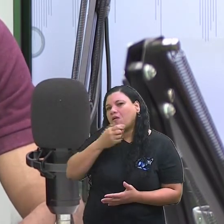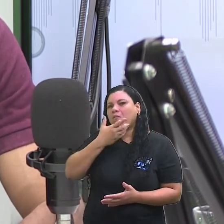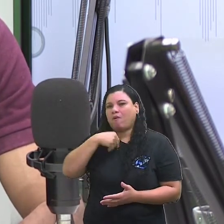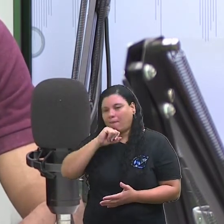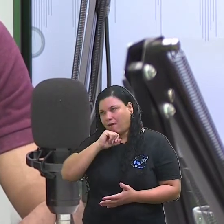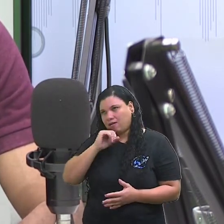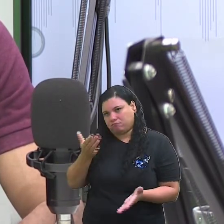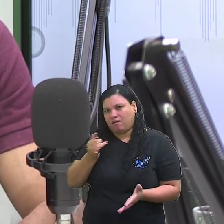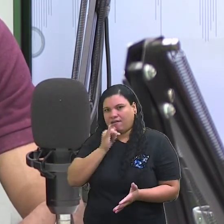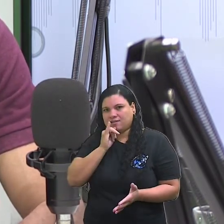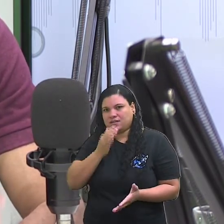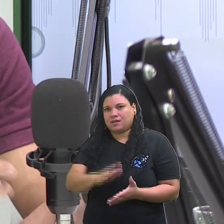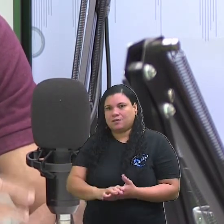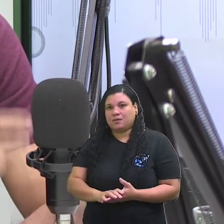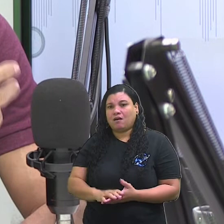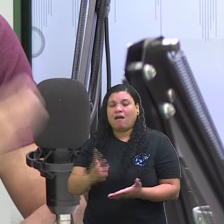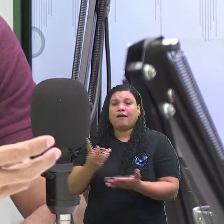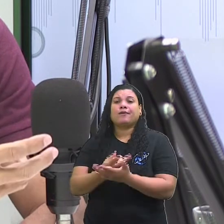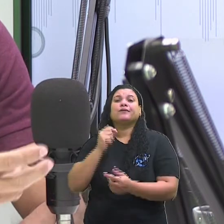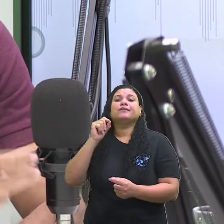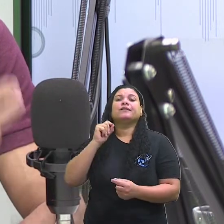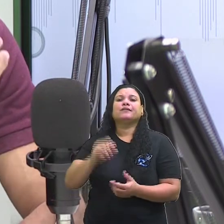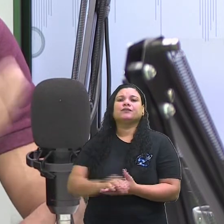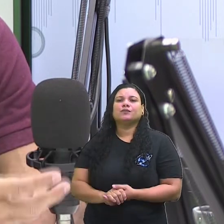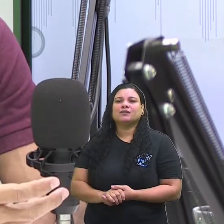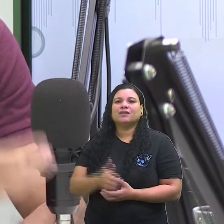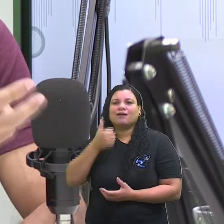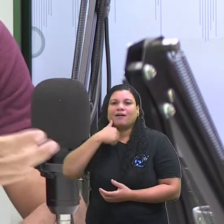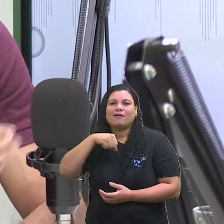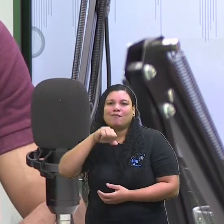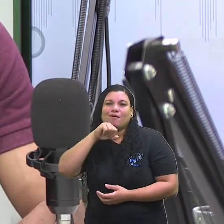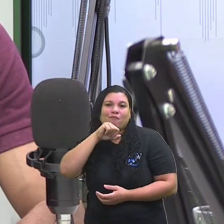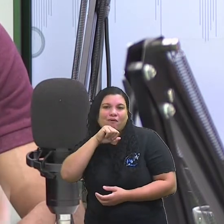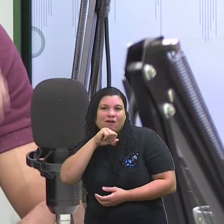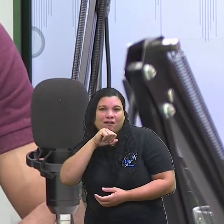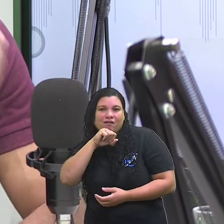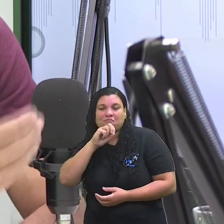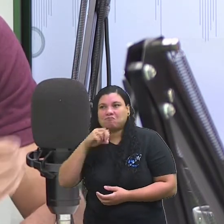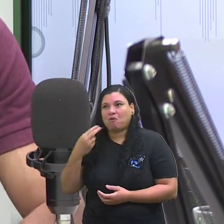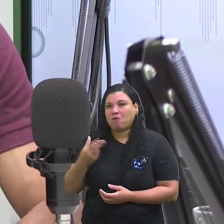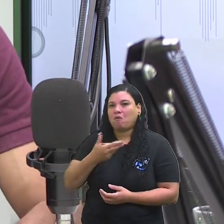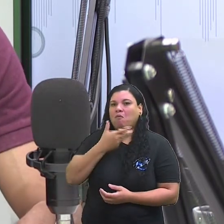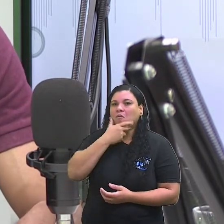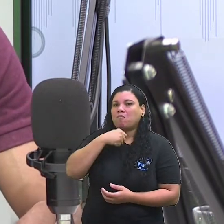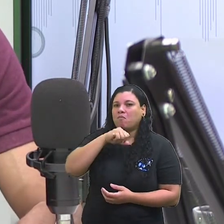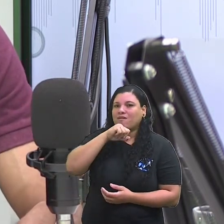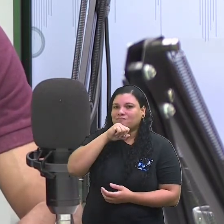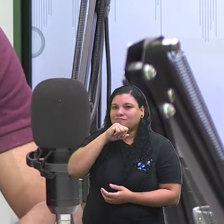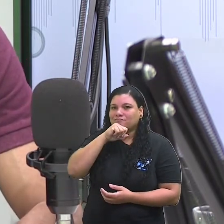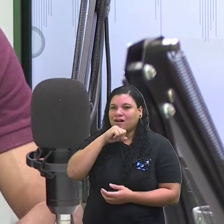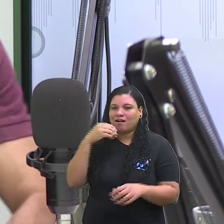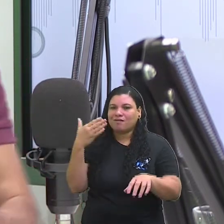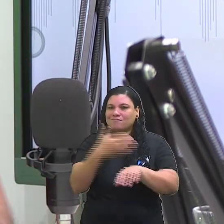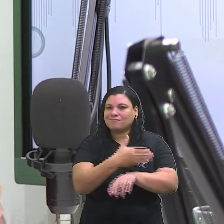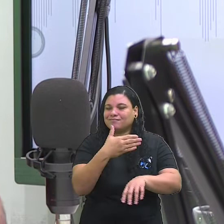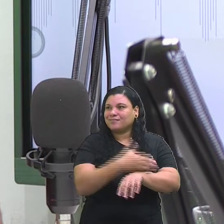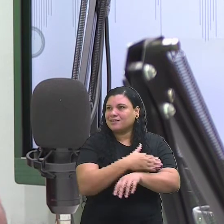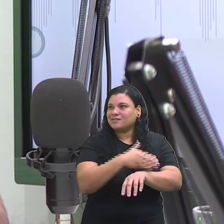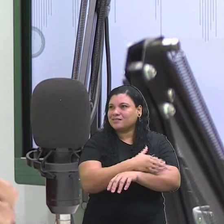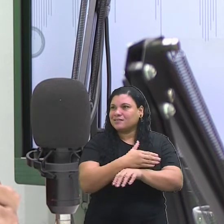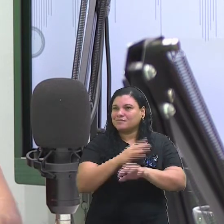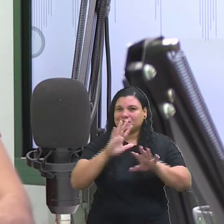frustrante, sem dúvida alguma. Eu preciso interagir na vida do meu filho, eu preciso me envolver na vida do meu filho. E